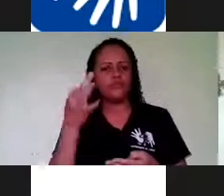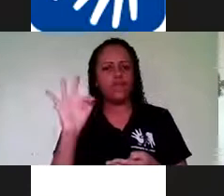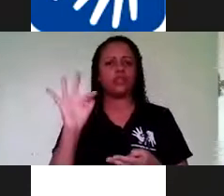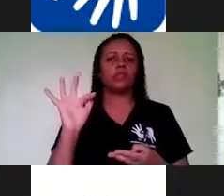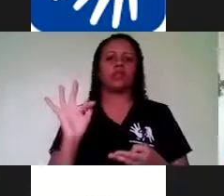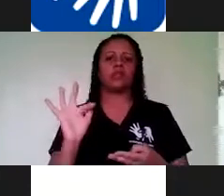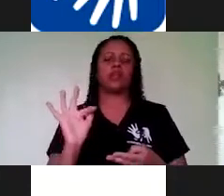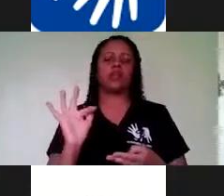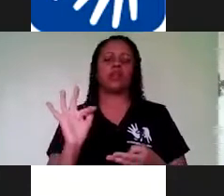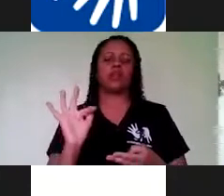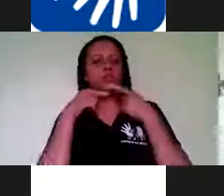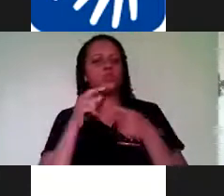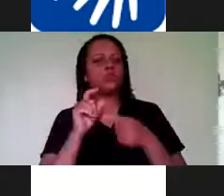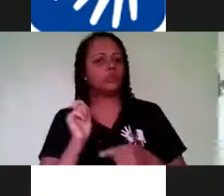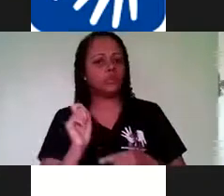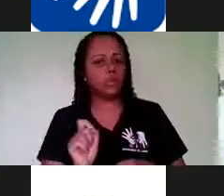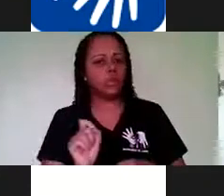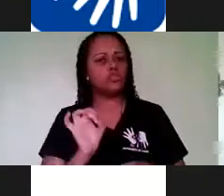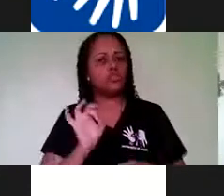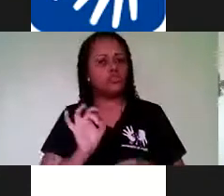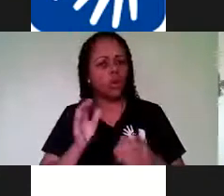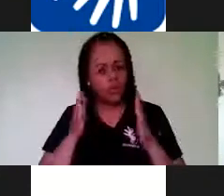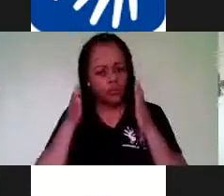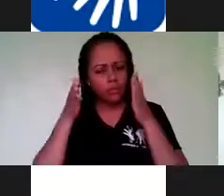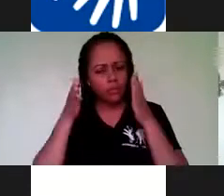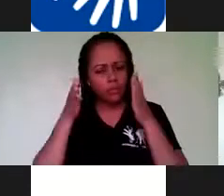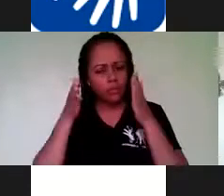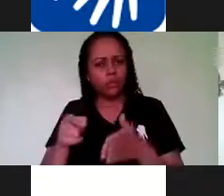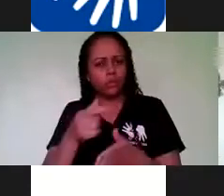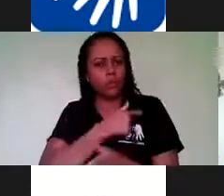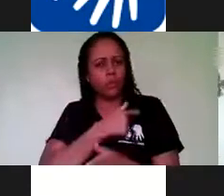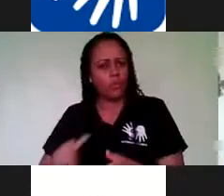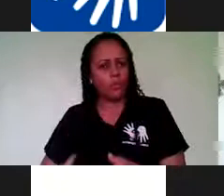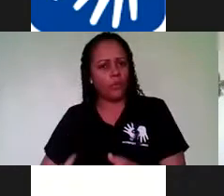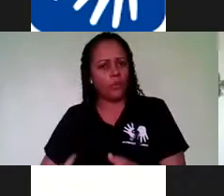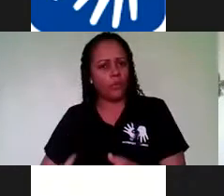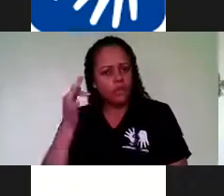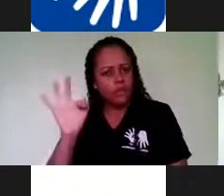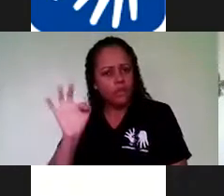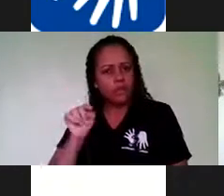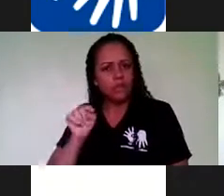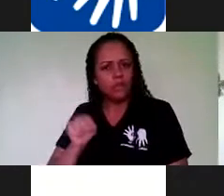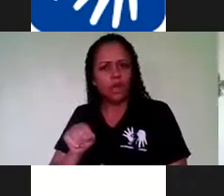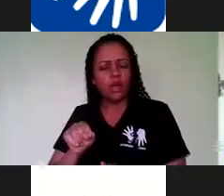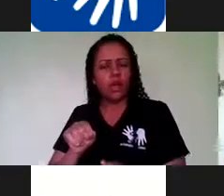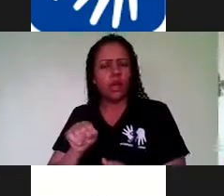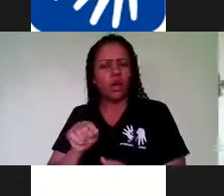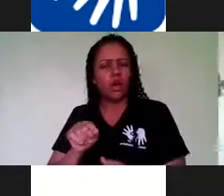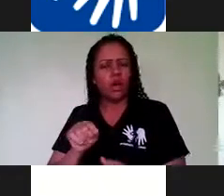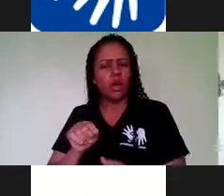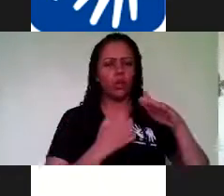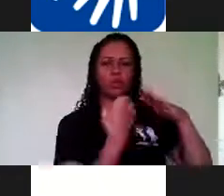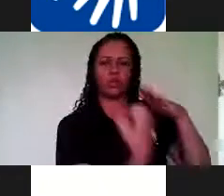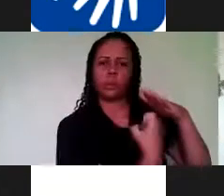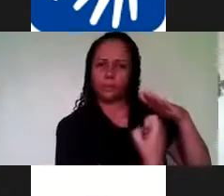dúvida que me ficou é apenas para o governo federal? É isso que a resolução quer dizer? Quer dizer, outras empresas, eu, que sou